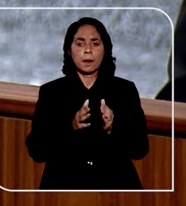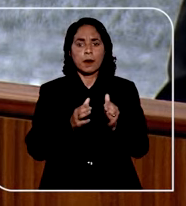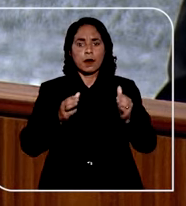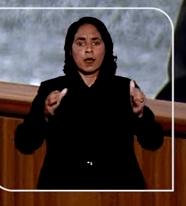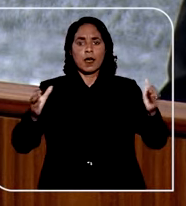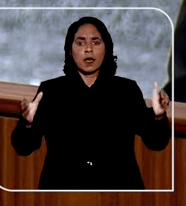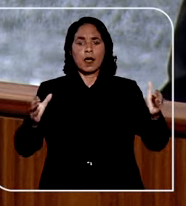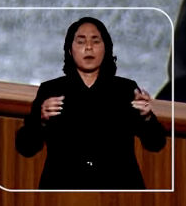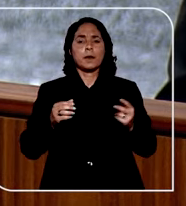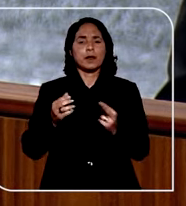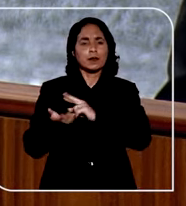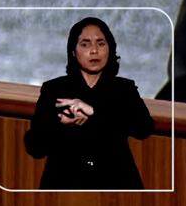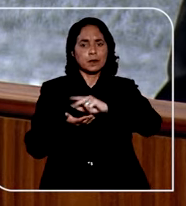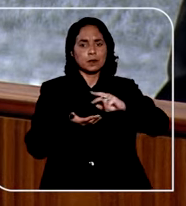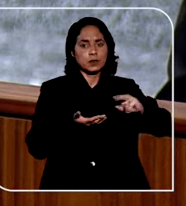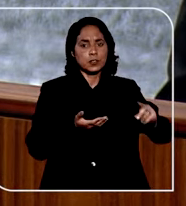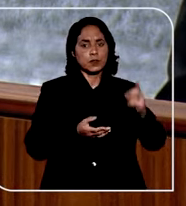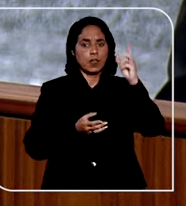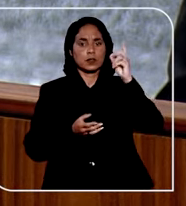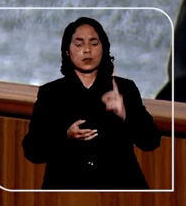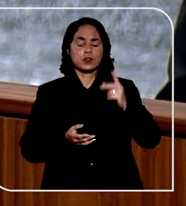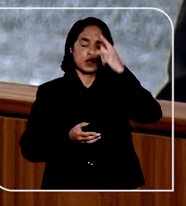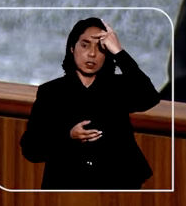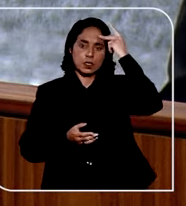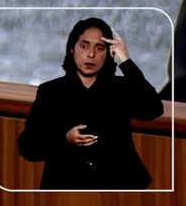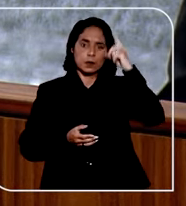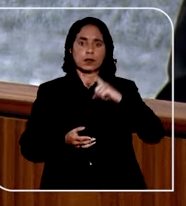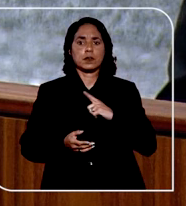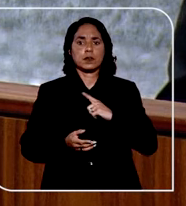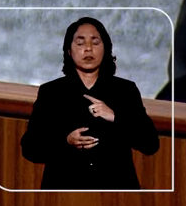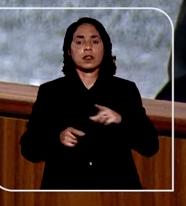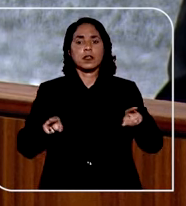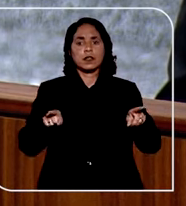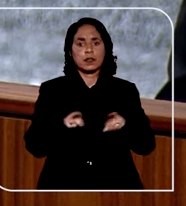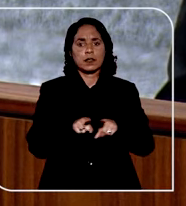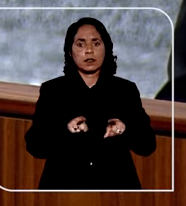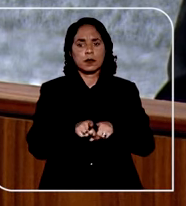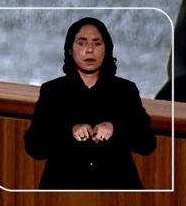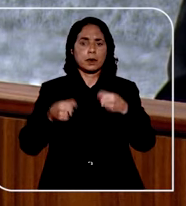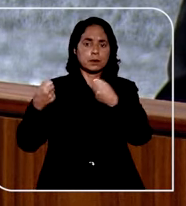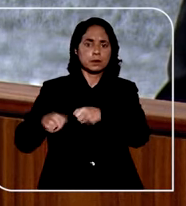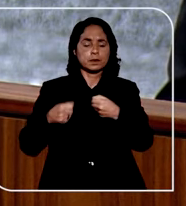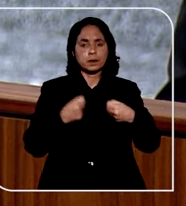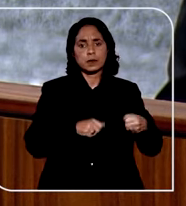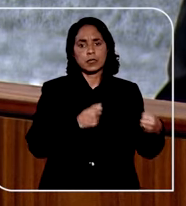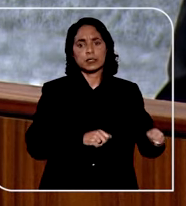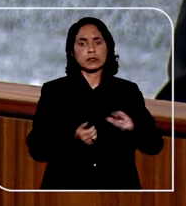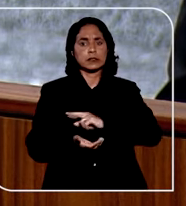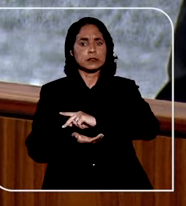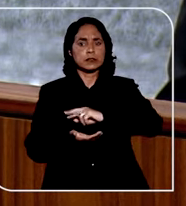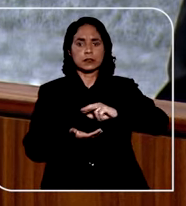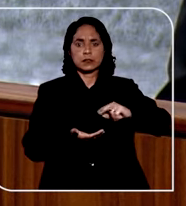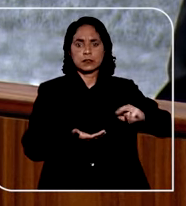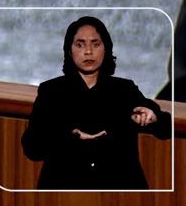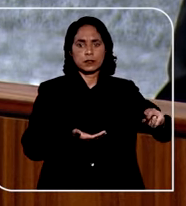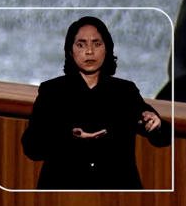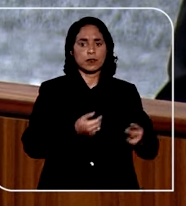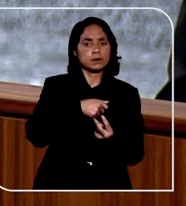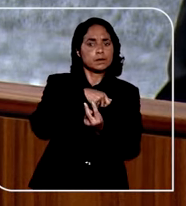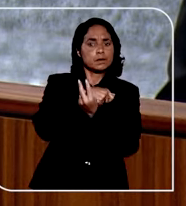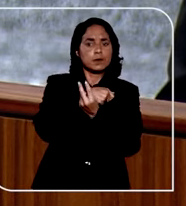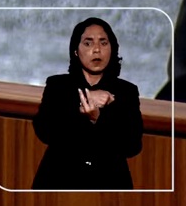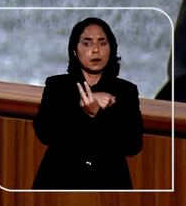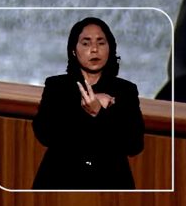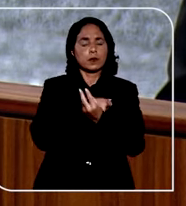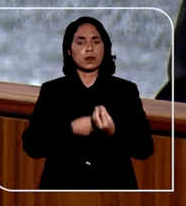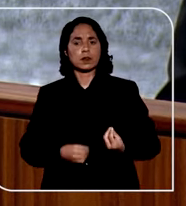garantias constitucionais do indivíduo para atender às necessidades que vão muito além da proteção